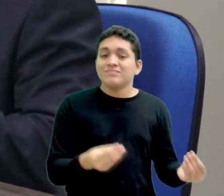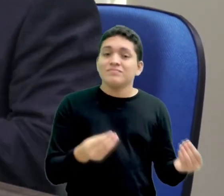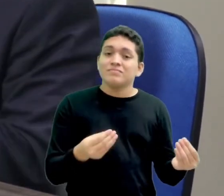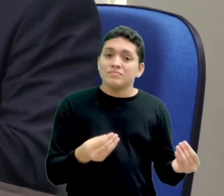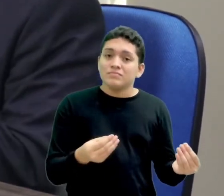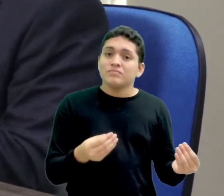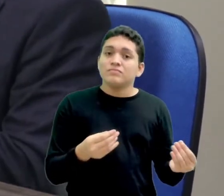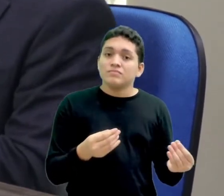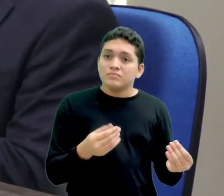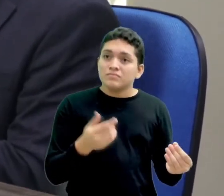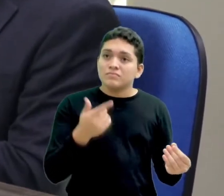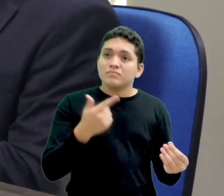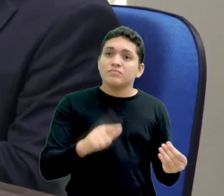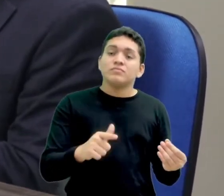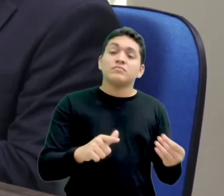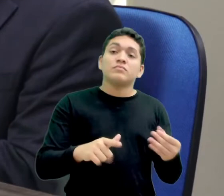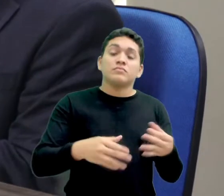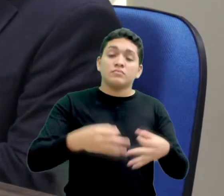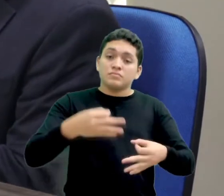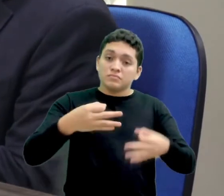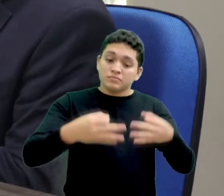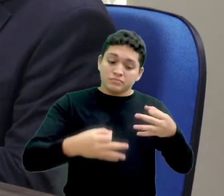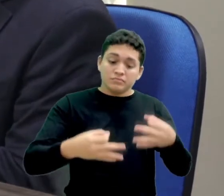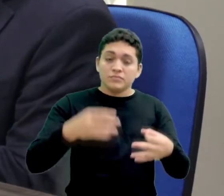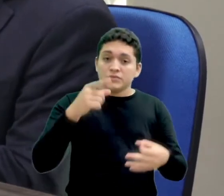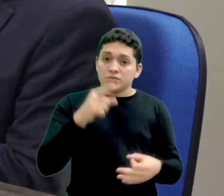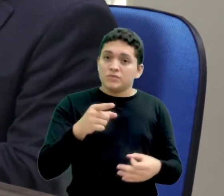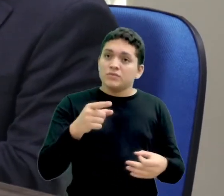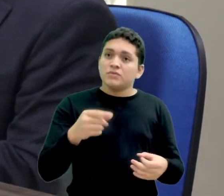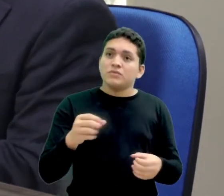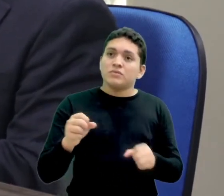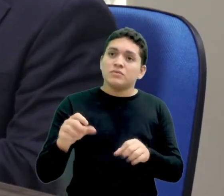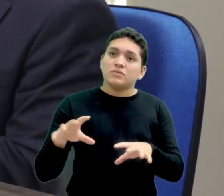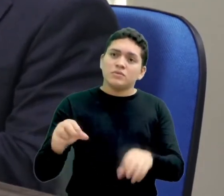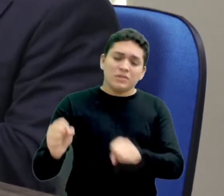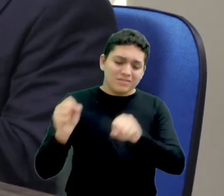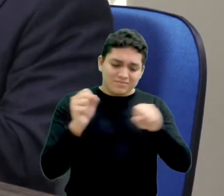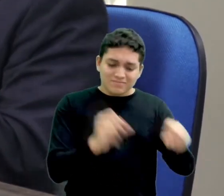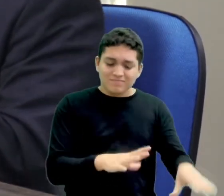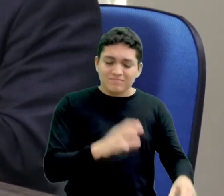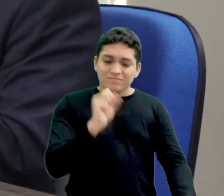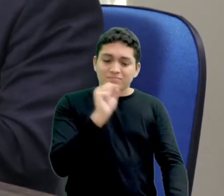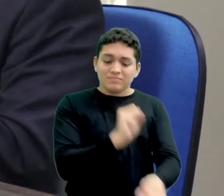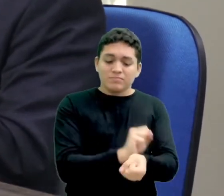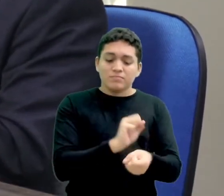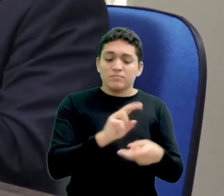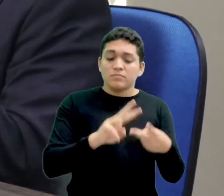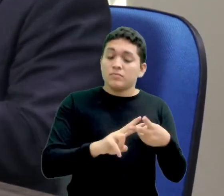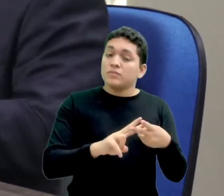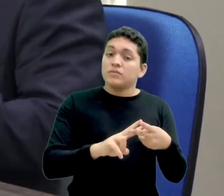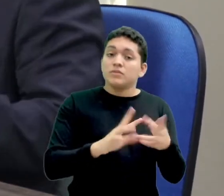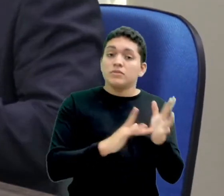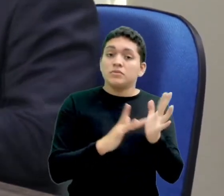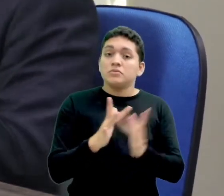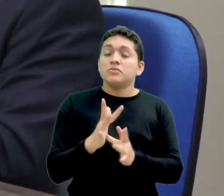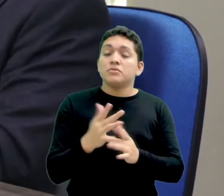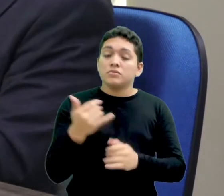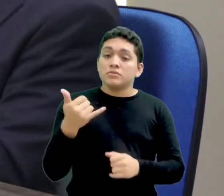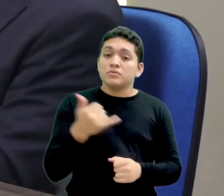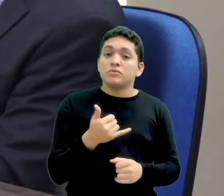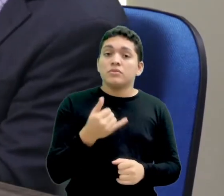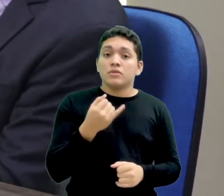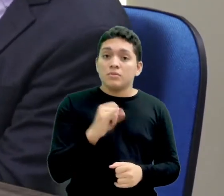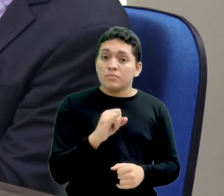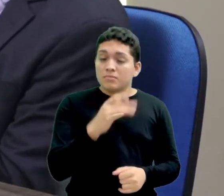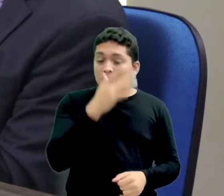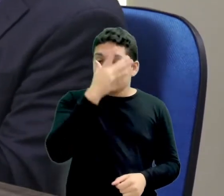entregue ao oficial de justiça e você seja jogado na prisão. E o Senhor diz que a pessoa só